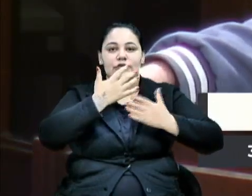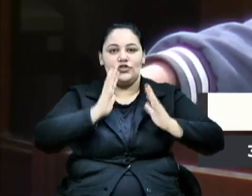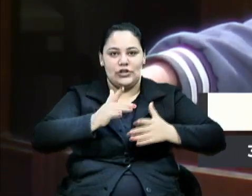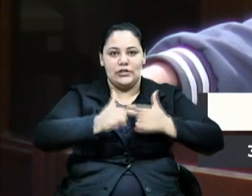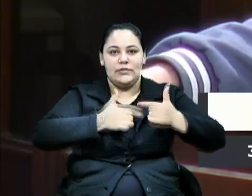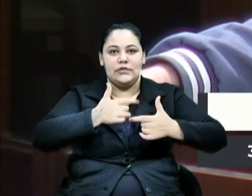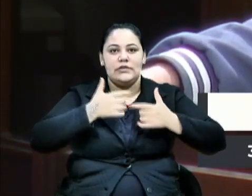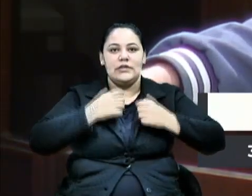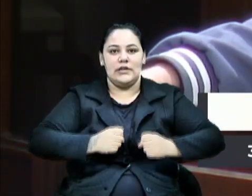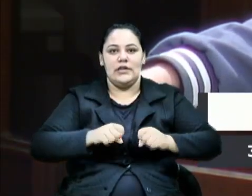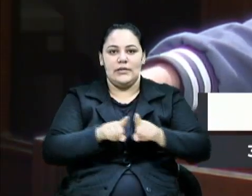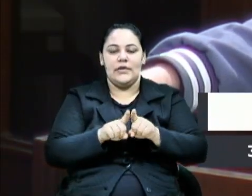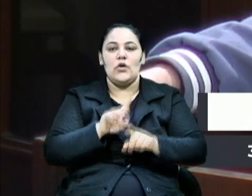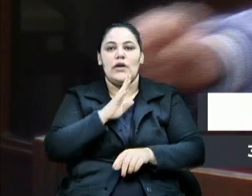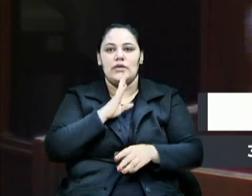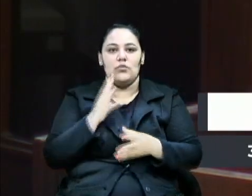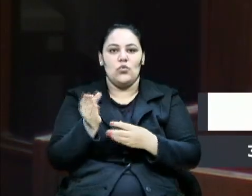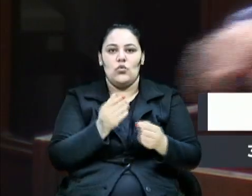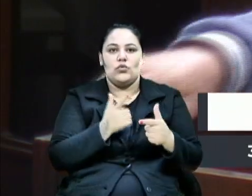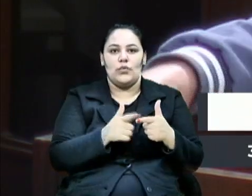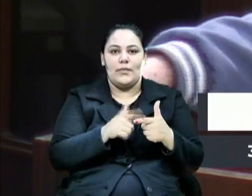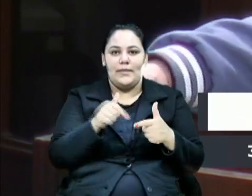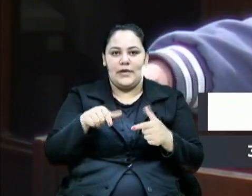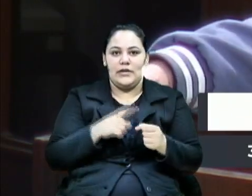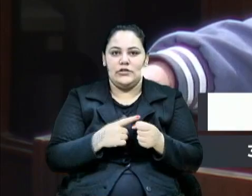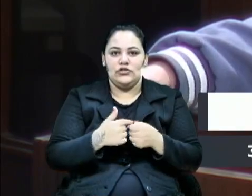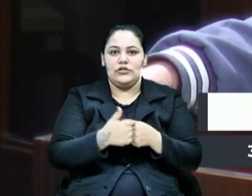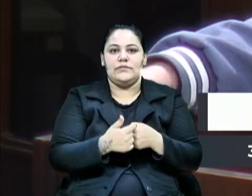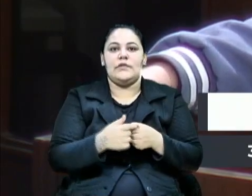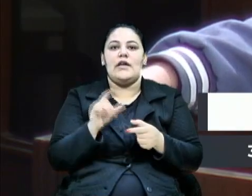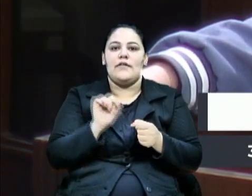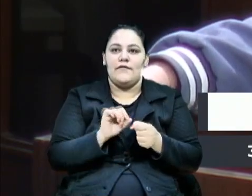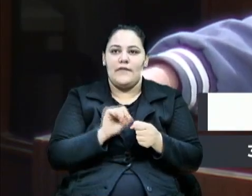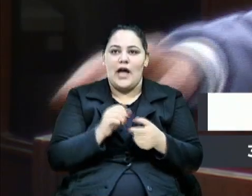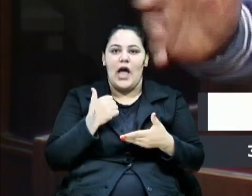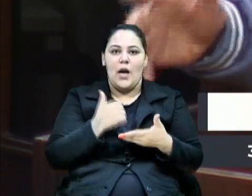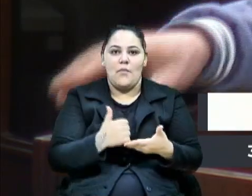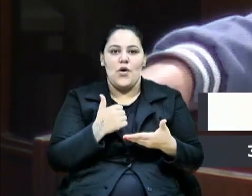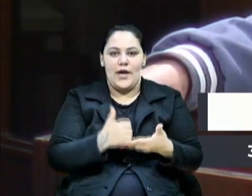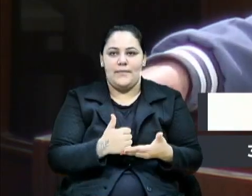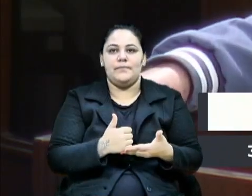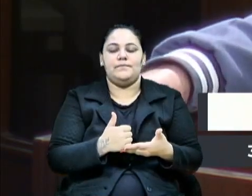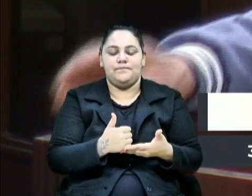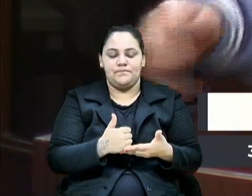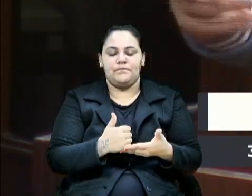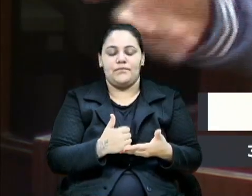muitos problemas na nossa cidade e vai fazer mais essa diferença. O vereador Juliano Valim